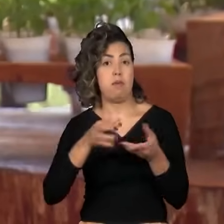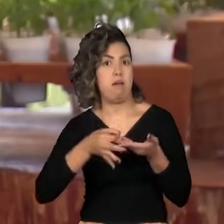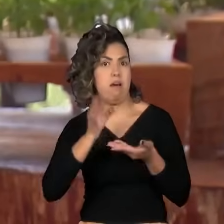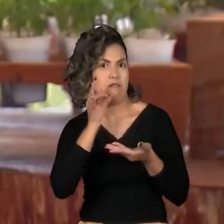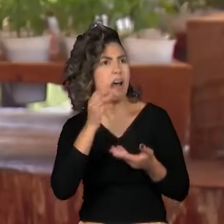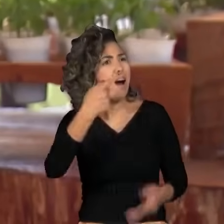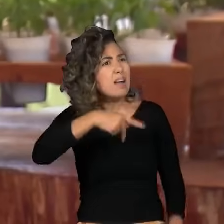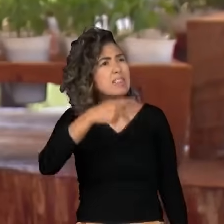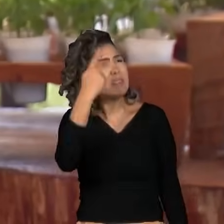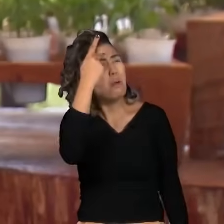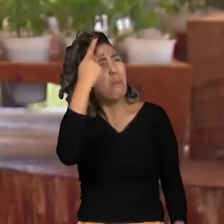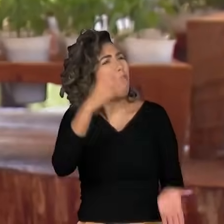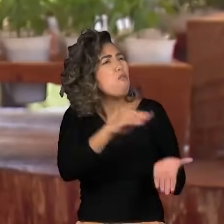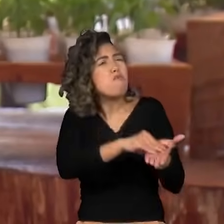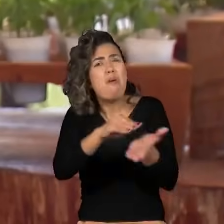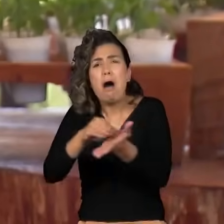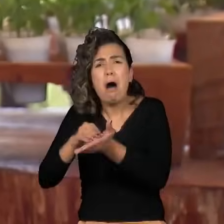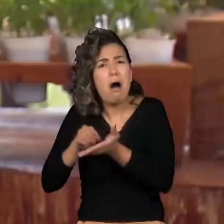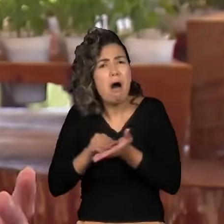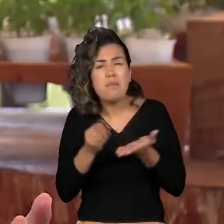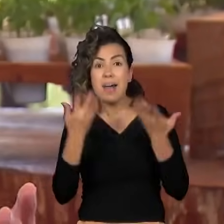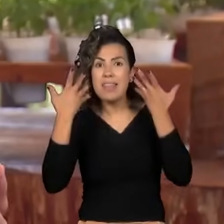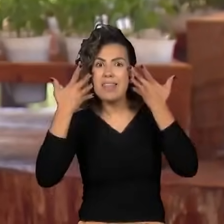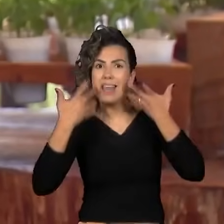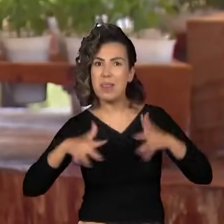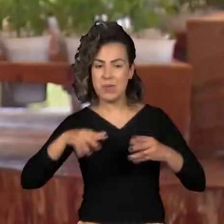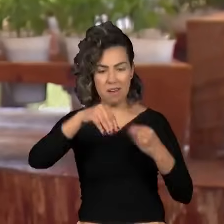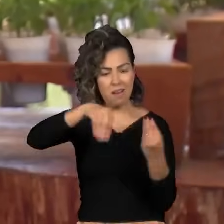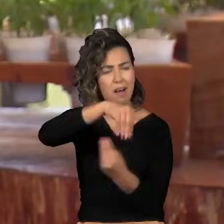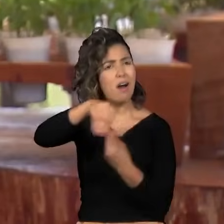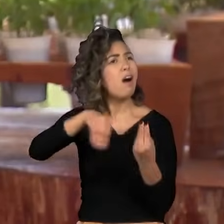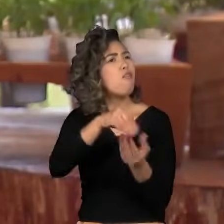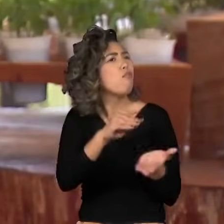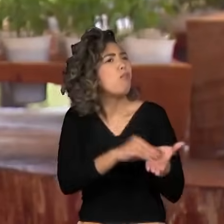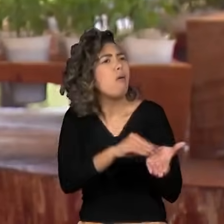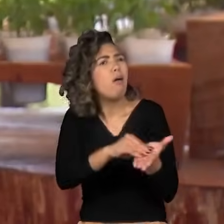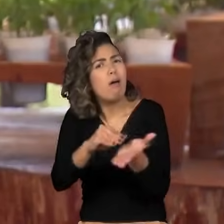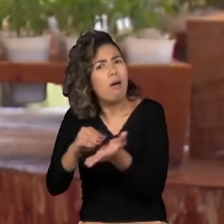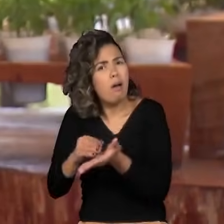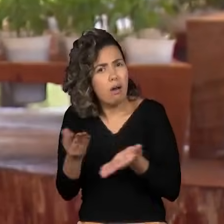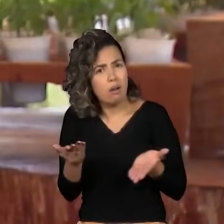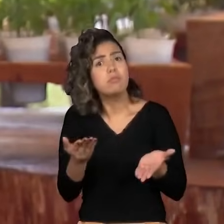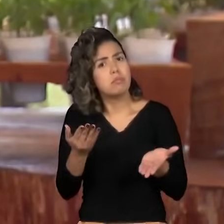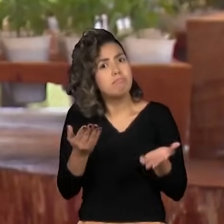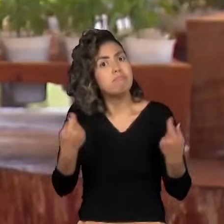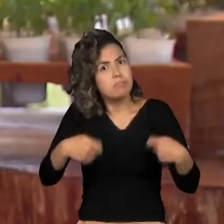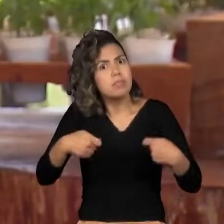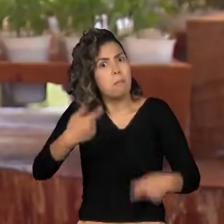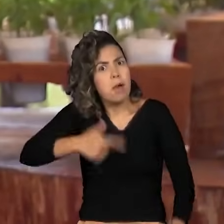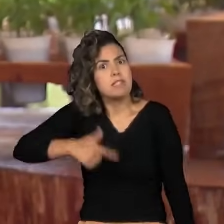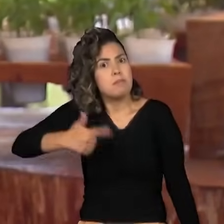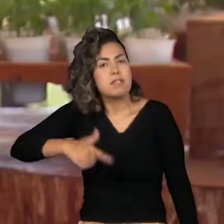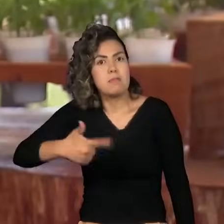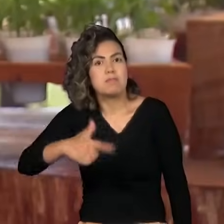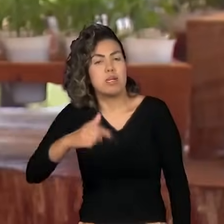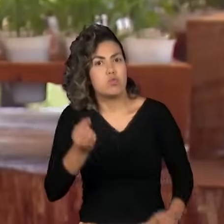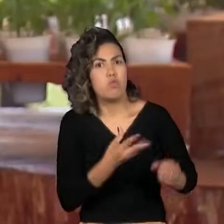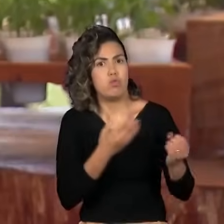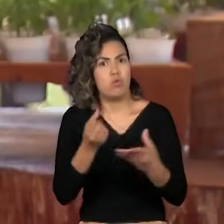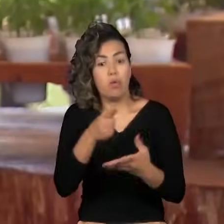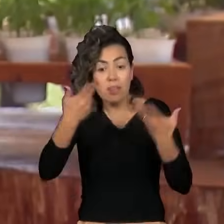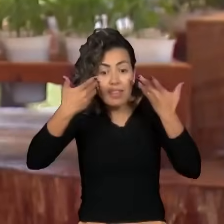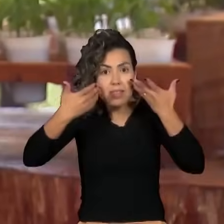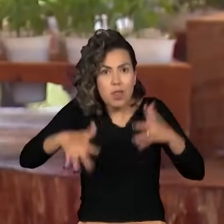são muito carentes de matéria orgânica, porque é um país tropical, então a matéria orgânica no solo é baixa. E a matéria orgânica é